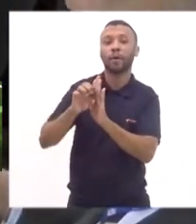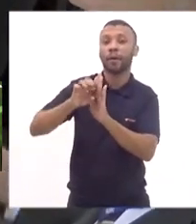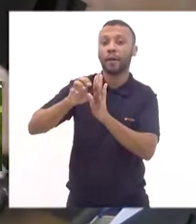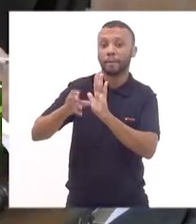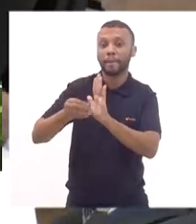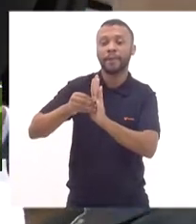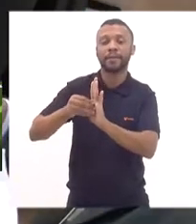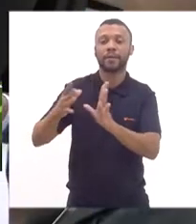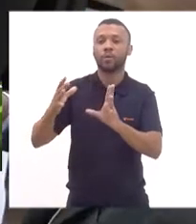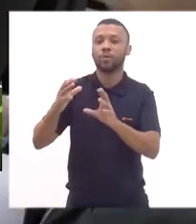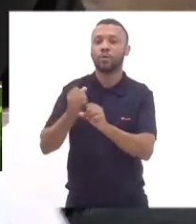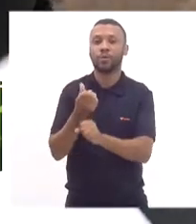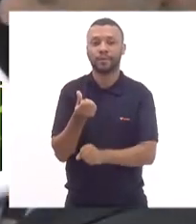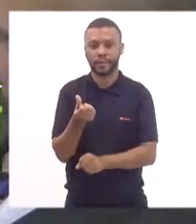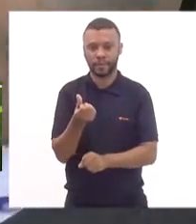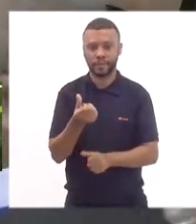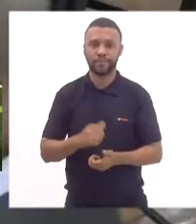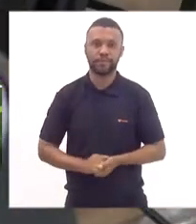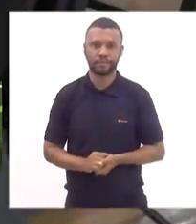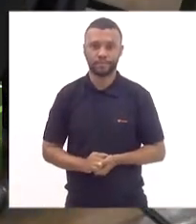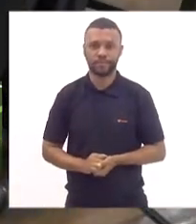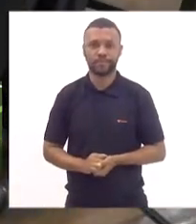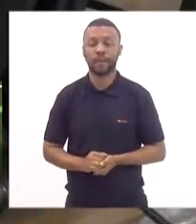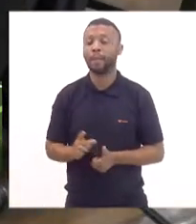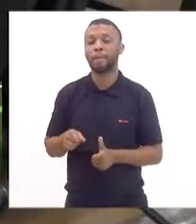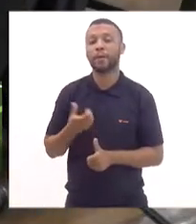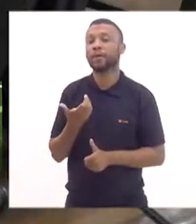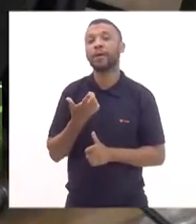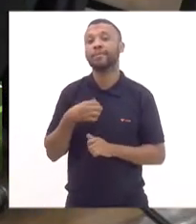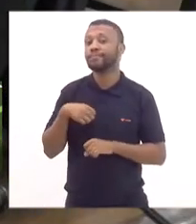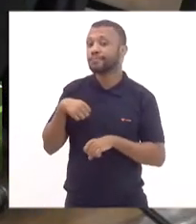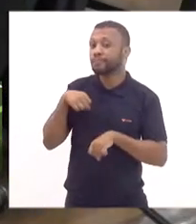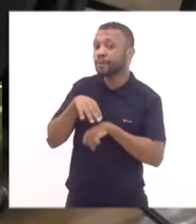emendas. Queria primeiro anunciar aqui,